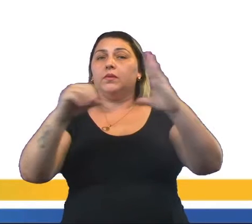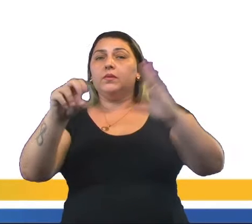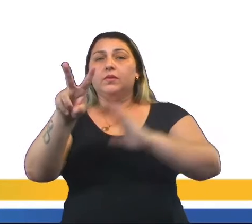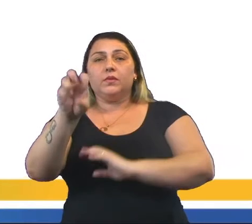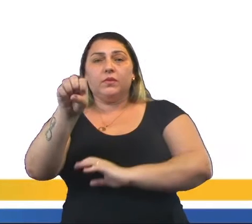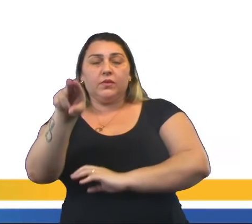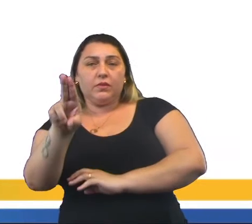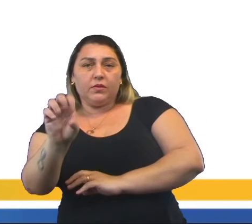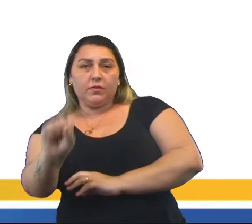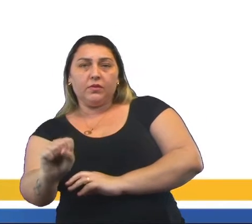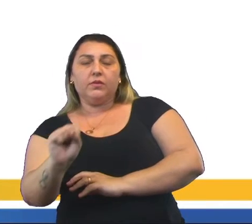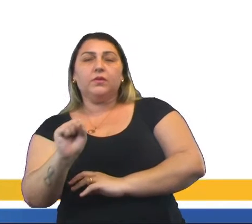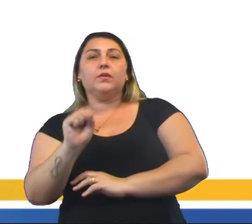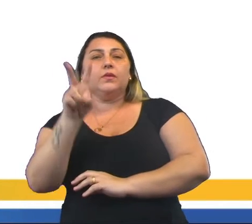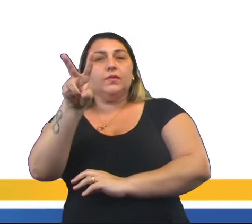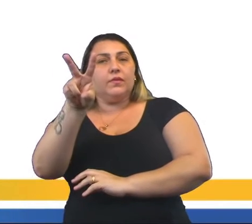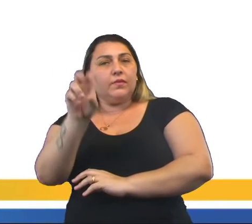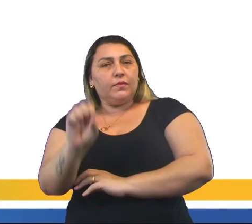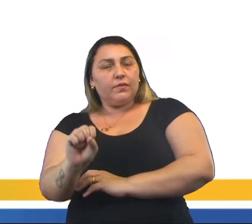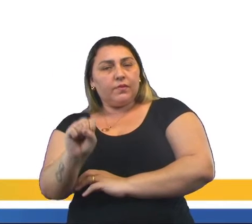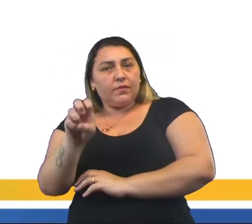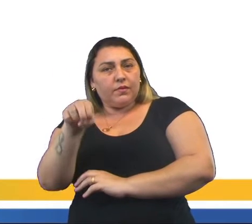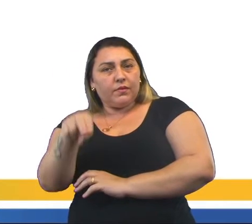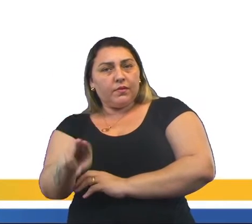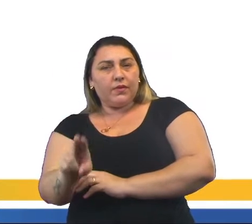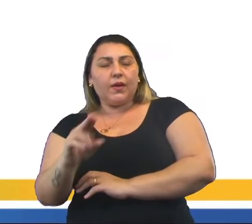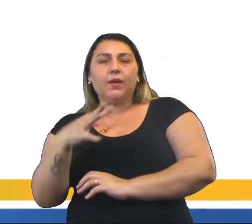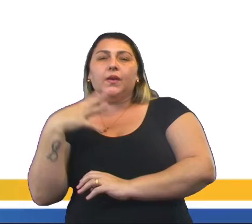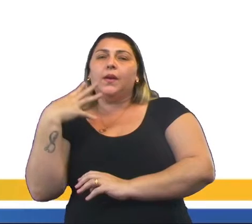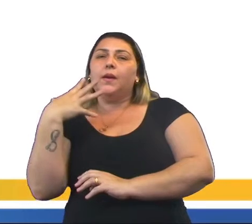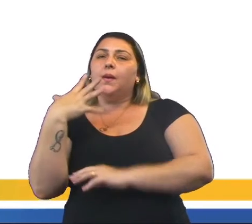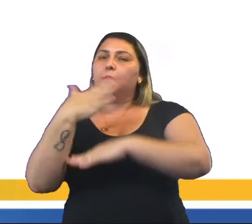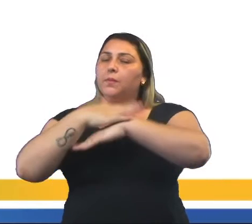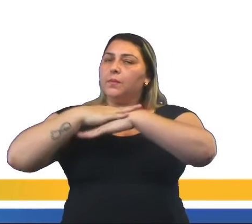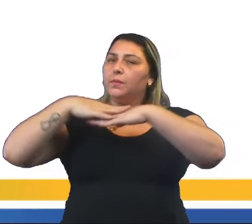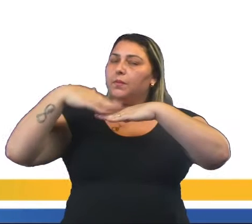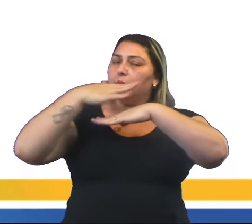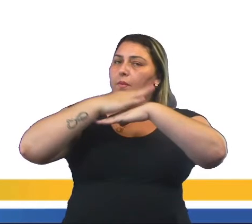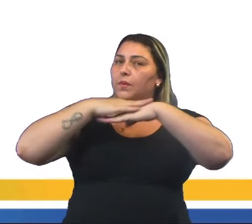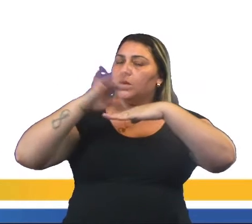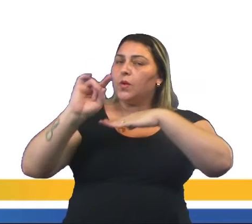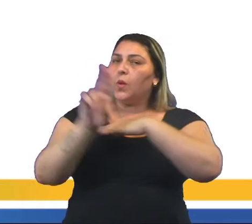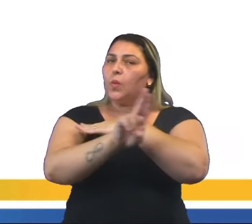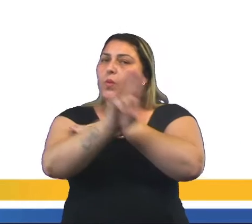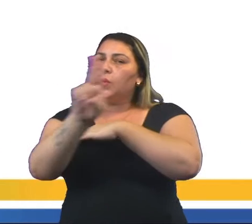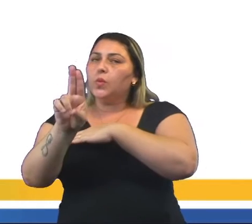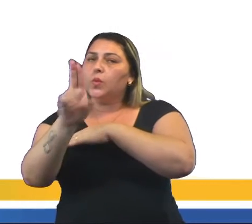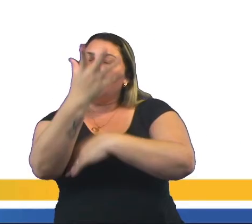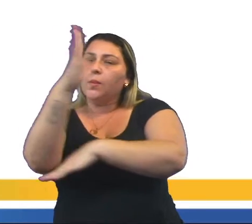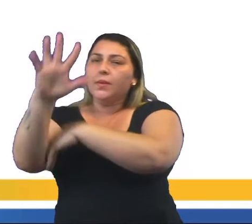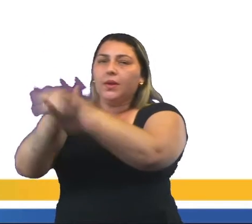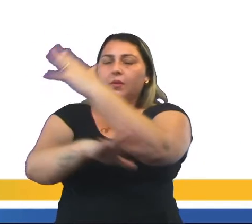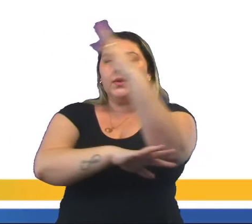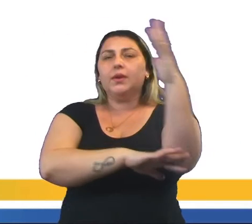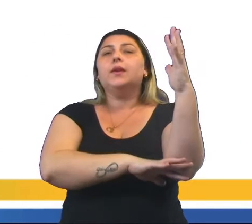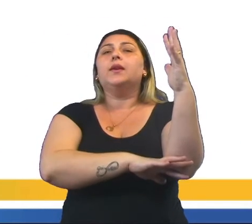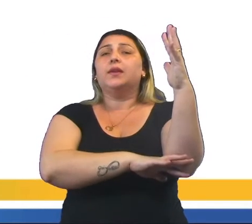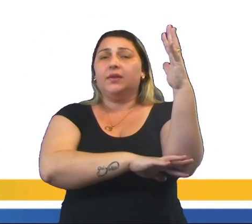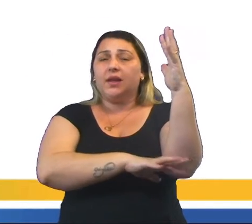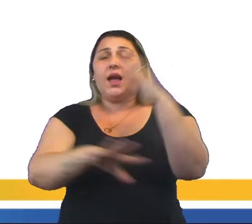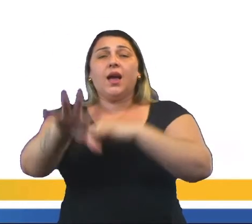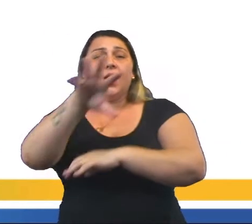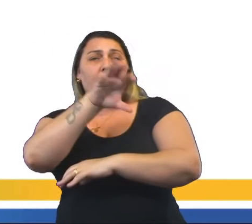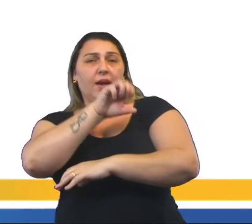Vênus. Vênus, Vênus gentil, mais doce e meigo, soa este nome, ó natureza augusta.